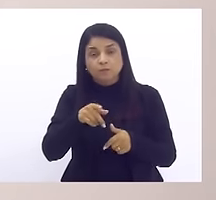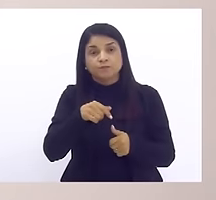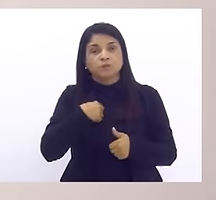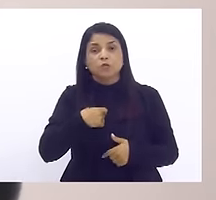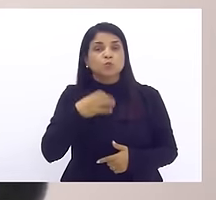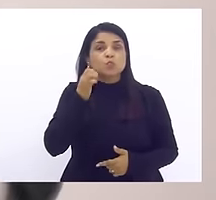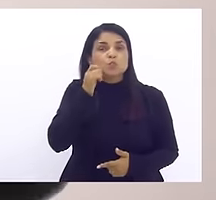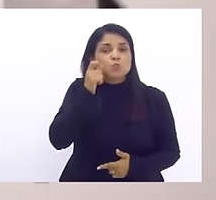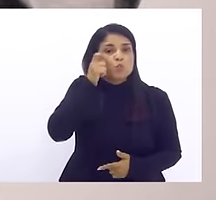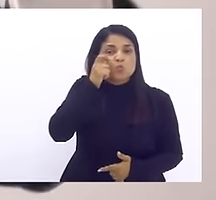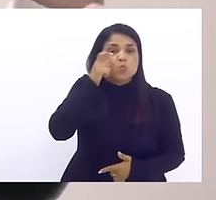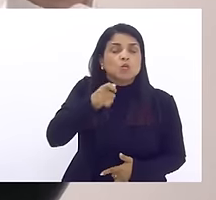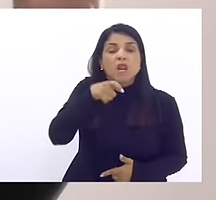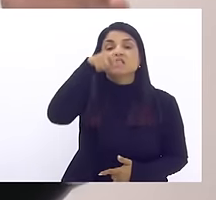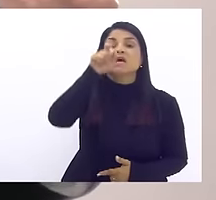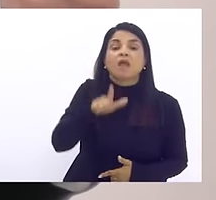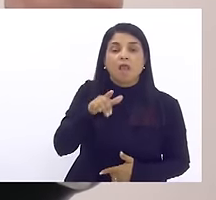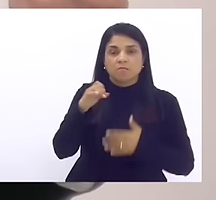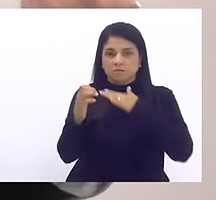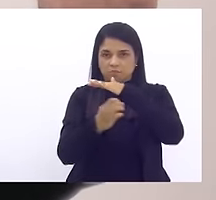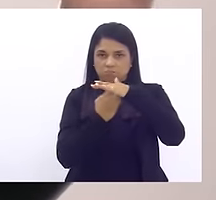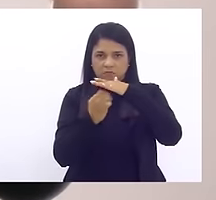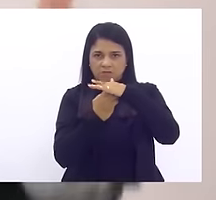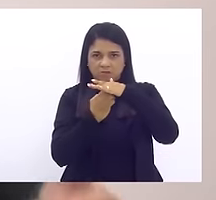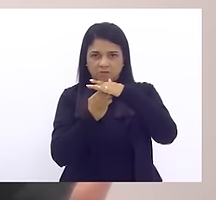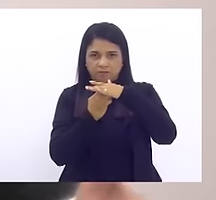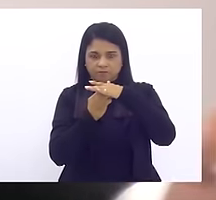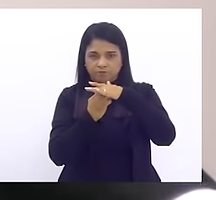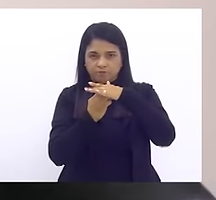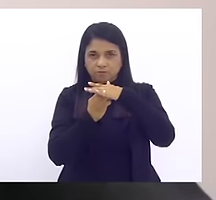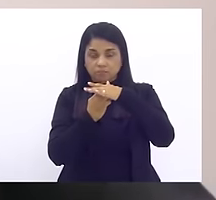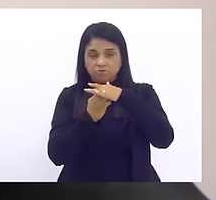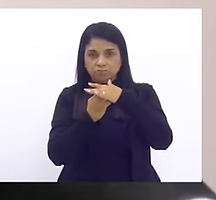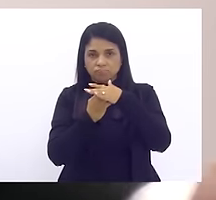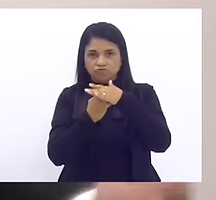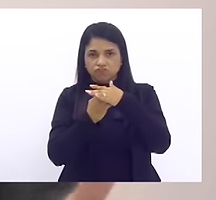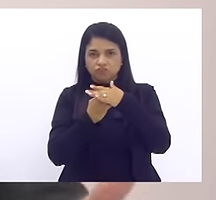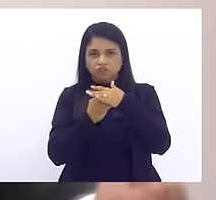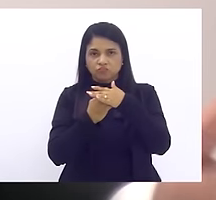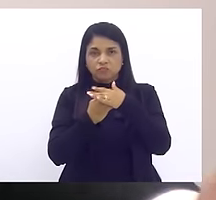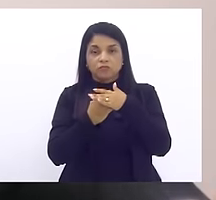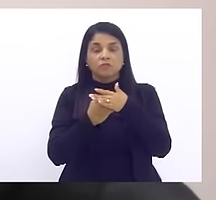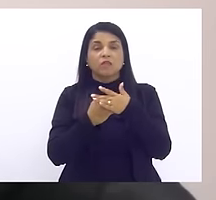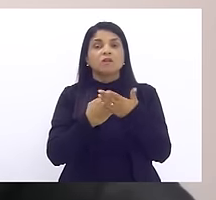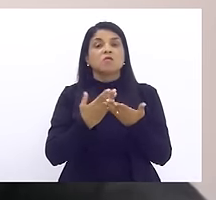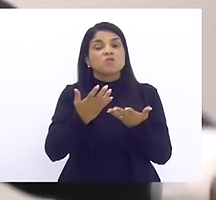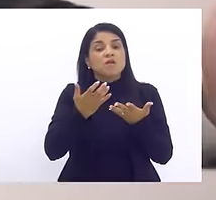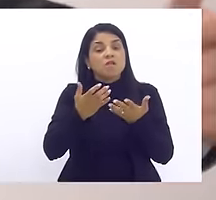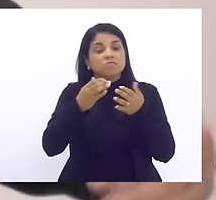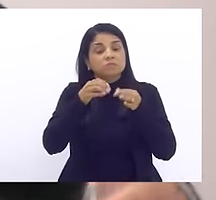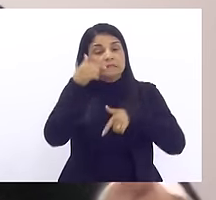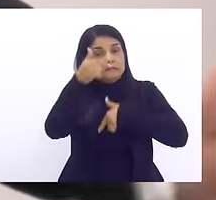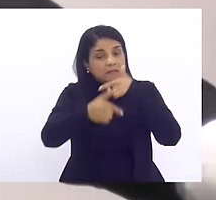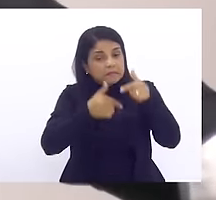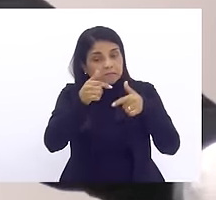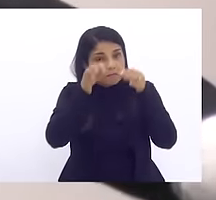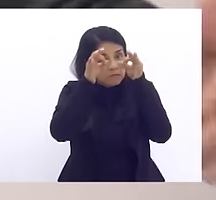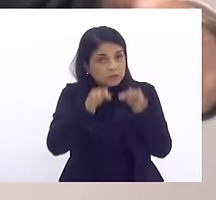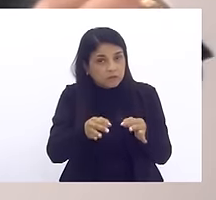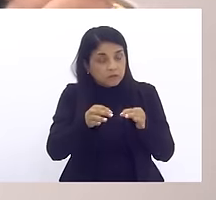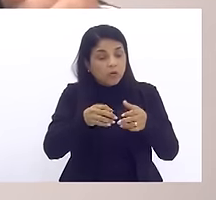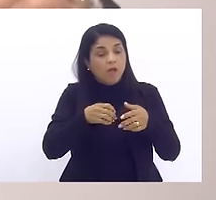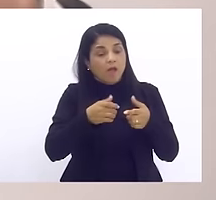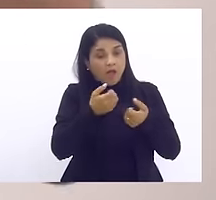saber quem é a empresa dane-se tô nem aí o que a gente quer que a empresa faça o serviço correto os carros que tem que ser